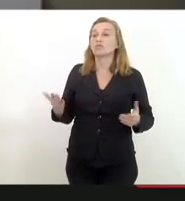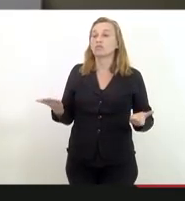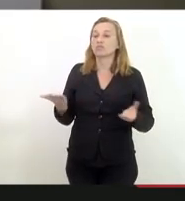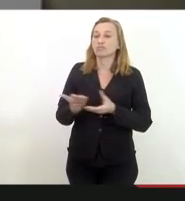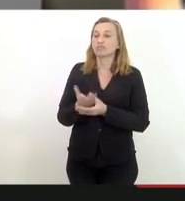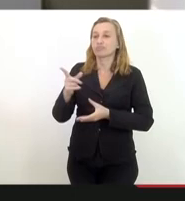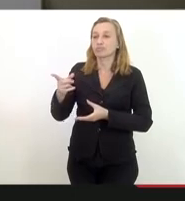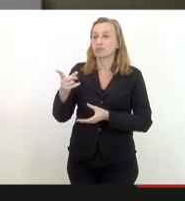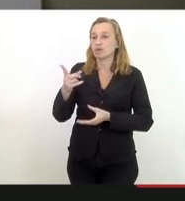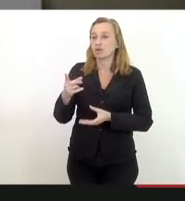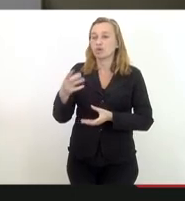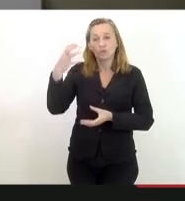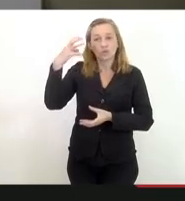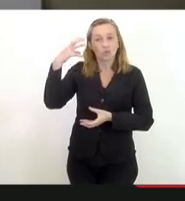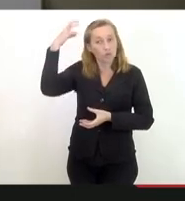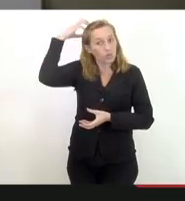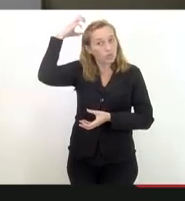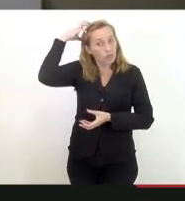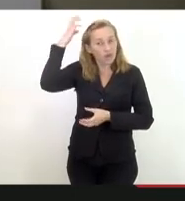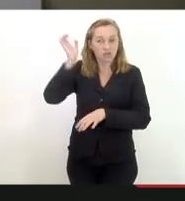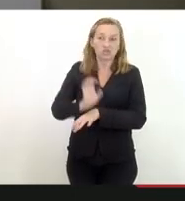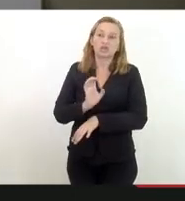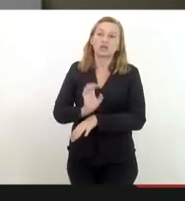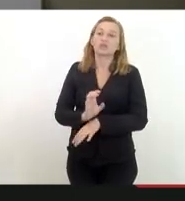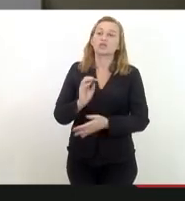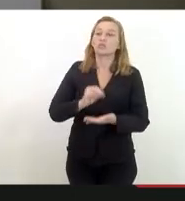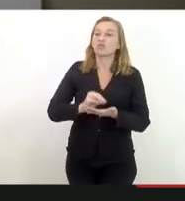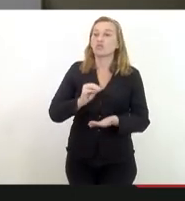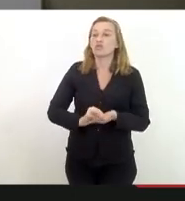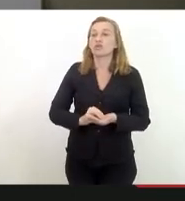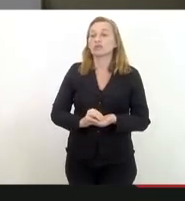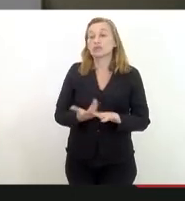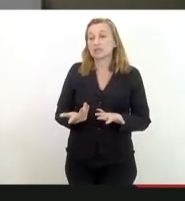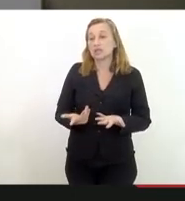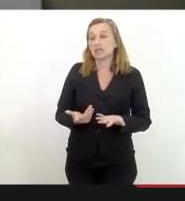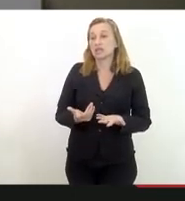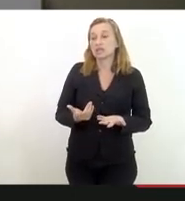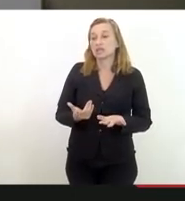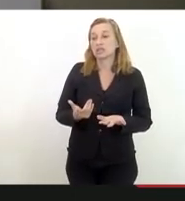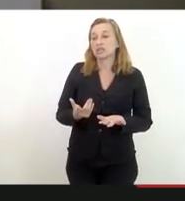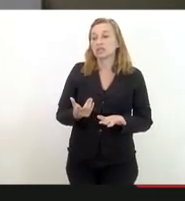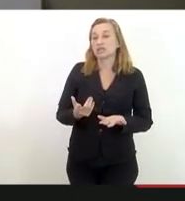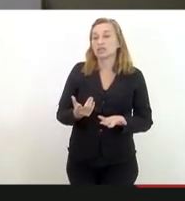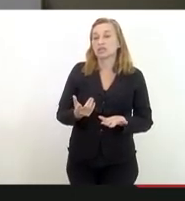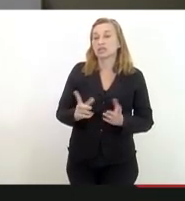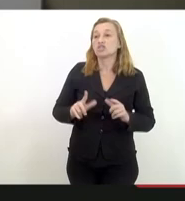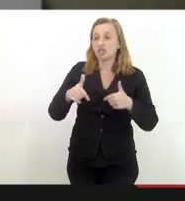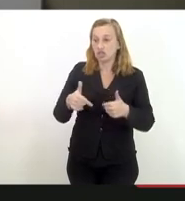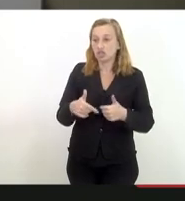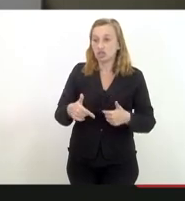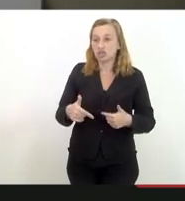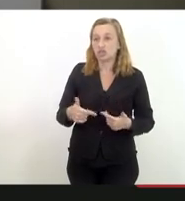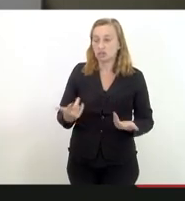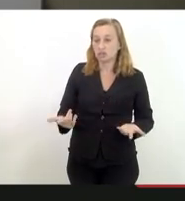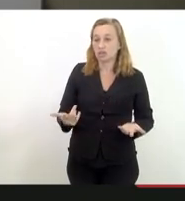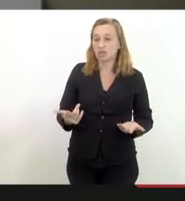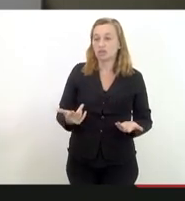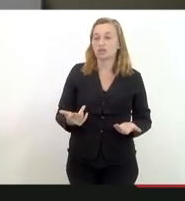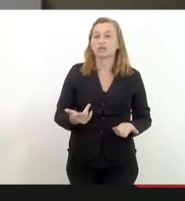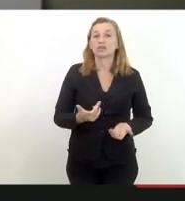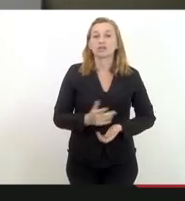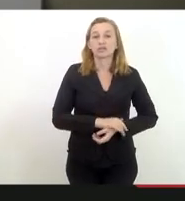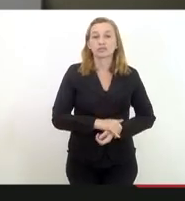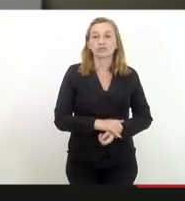ser condenado por falta de argumento que tenha respaldo técnico. Então era só isso mesmo, obrigada a